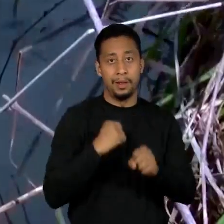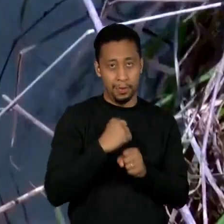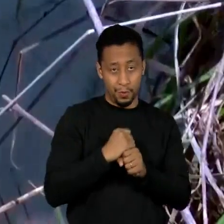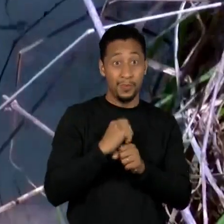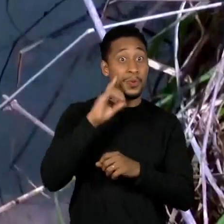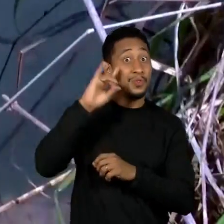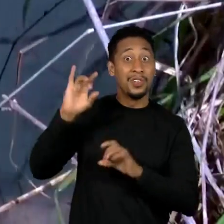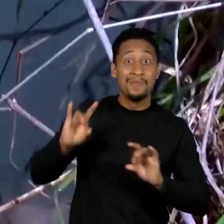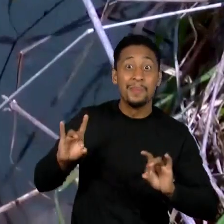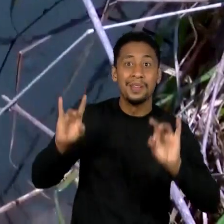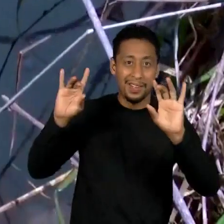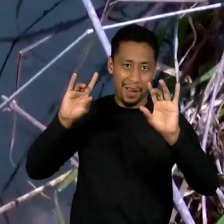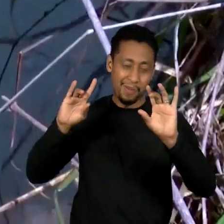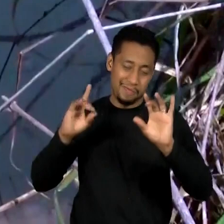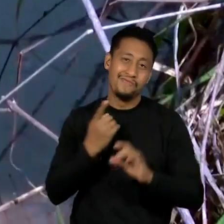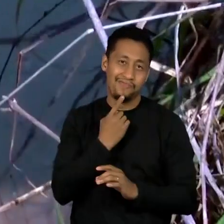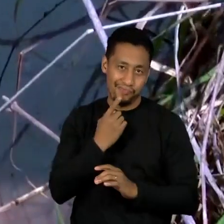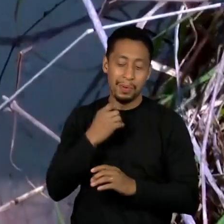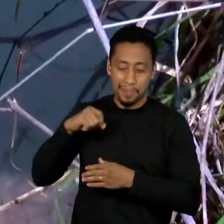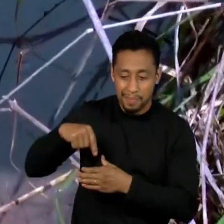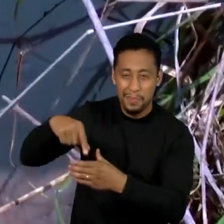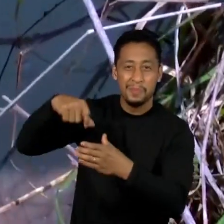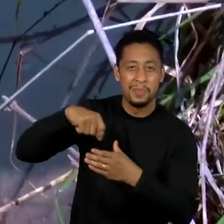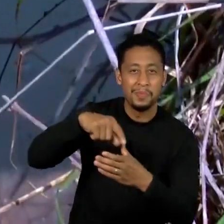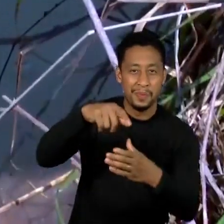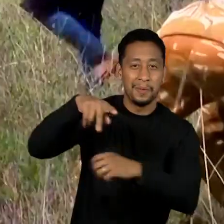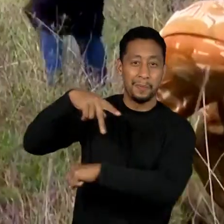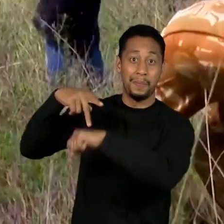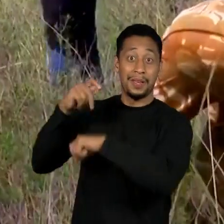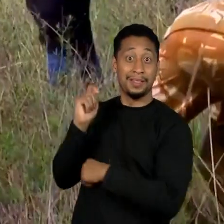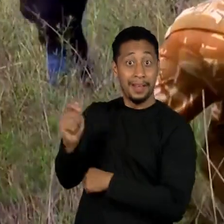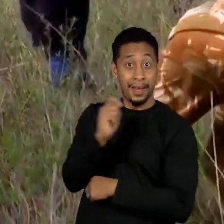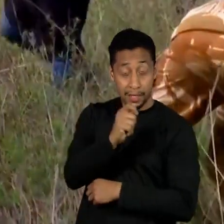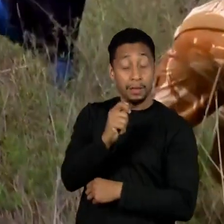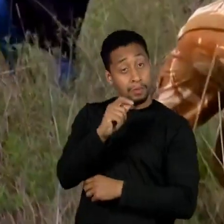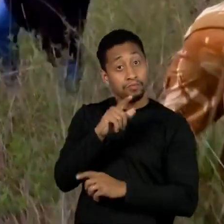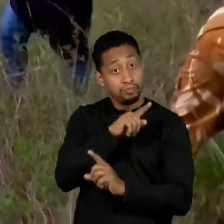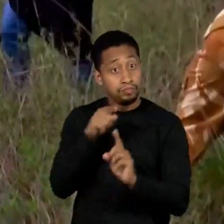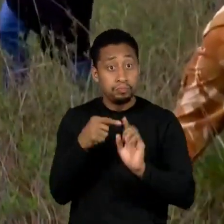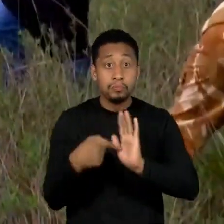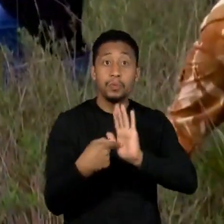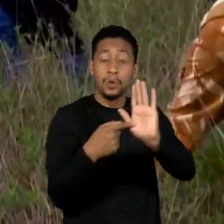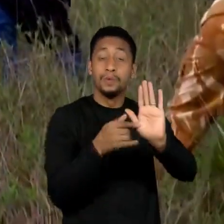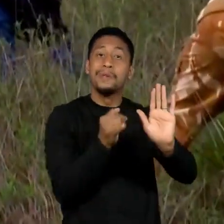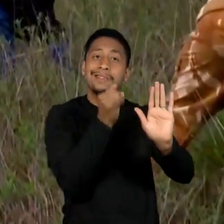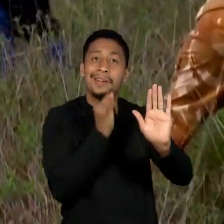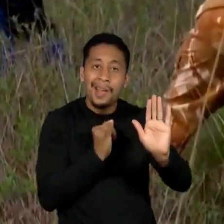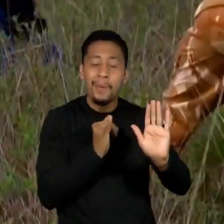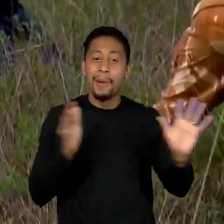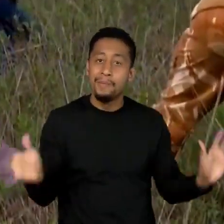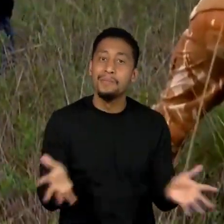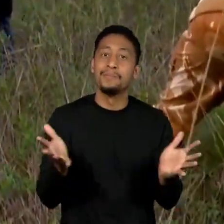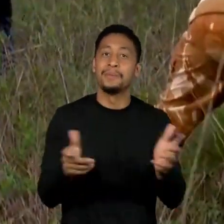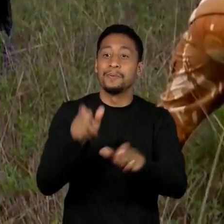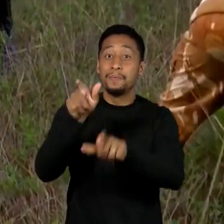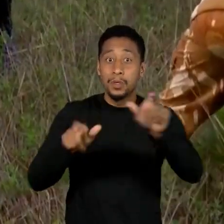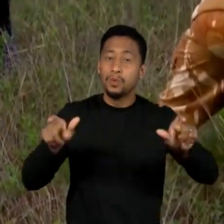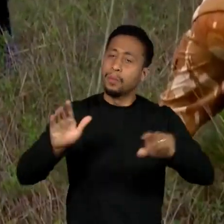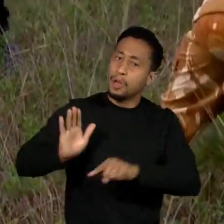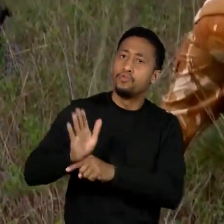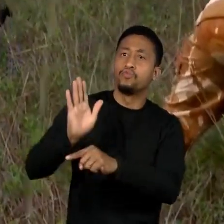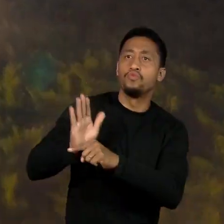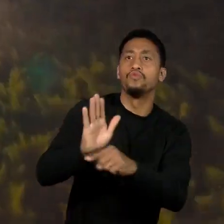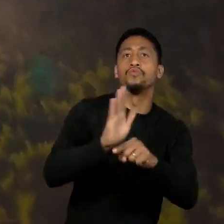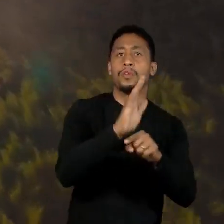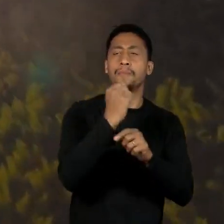o plantio de mais florestas no Quênia serve de exemplo como projeto para conquistar o apoio público em ações necessárias